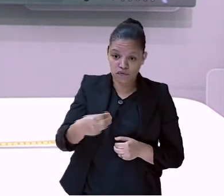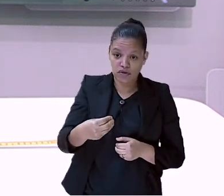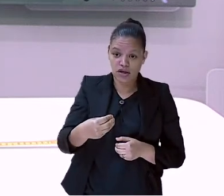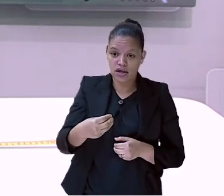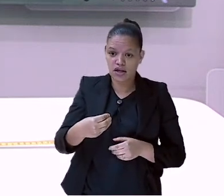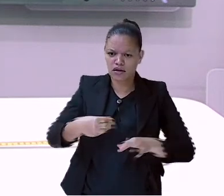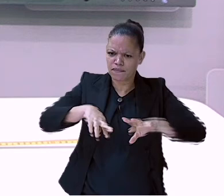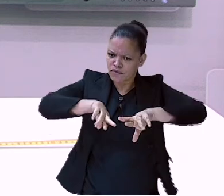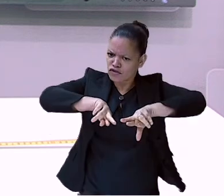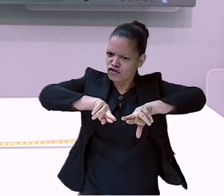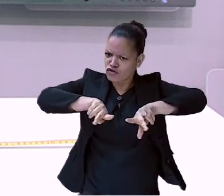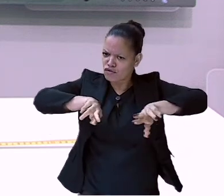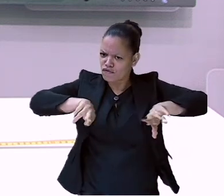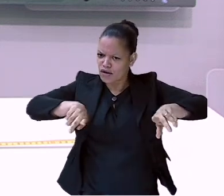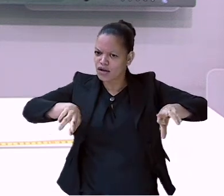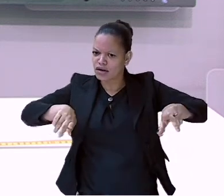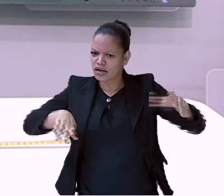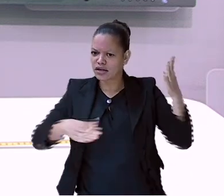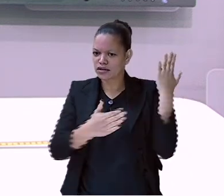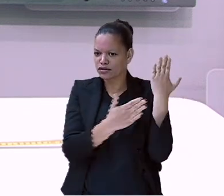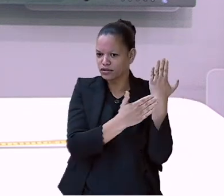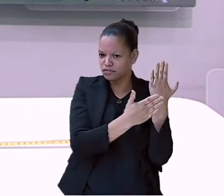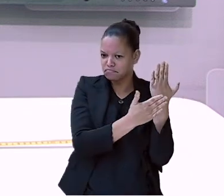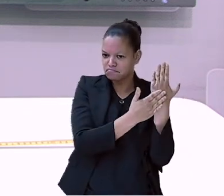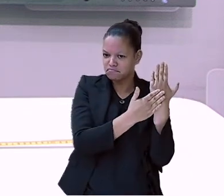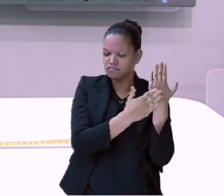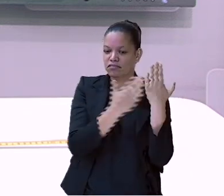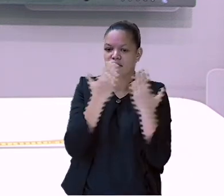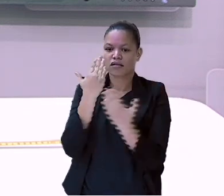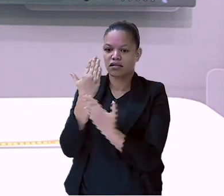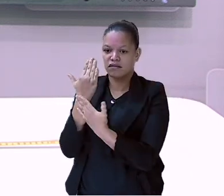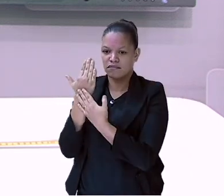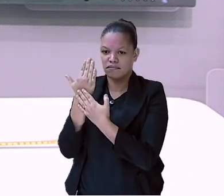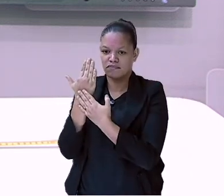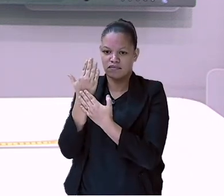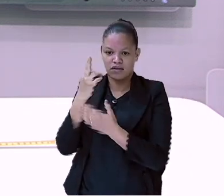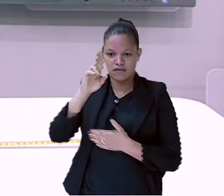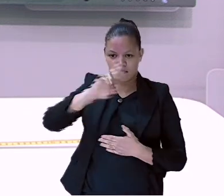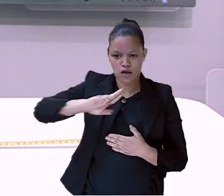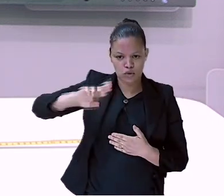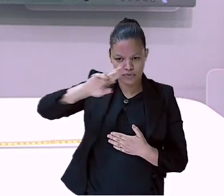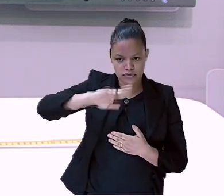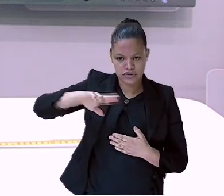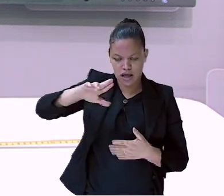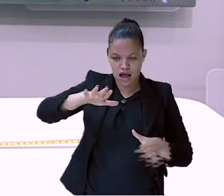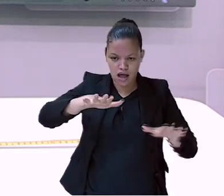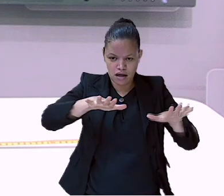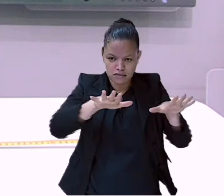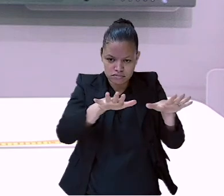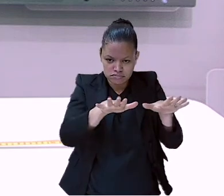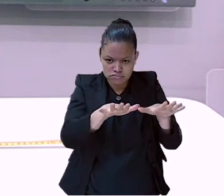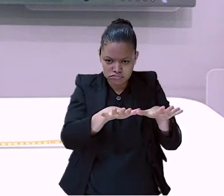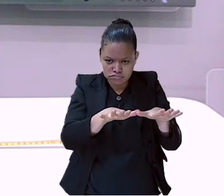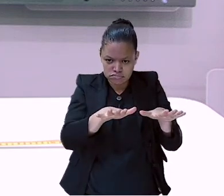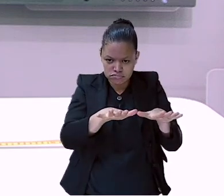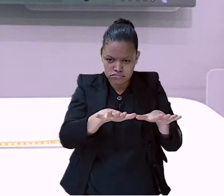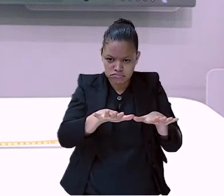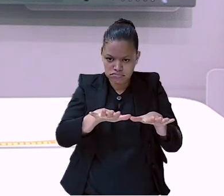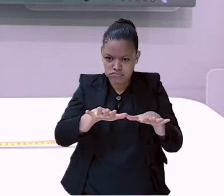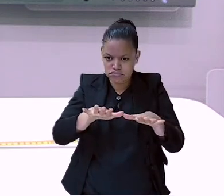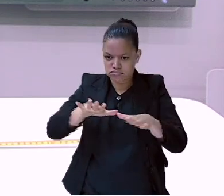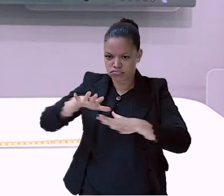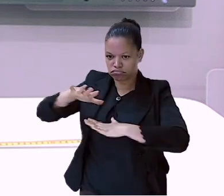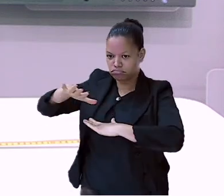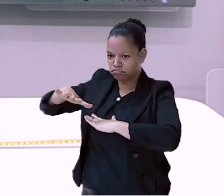aquela mesa e quantos palmos a outra pessoa utilizou para medir a mesma mesa, tá? E eu gostaria que